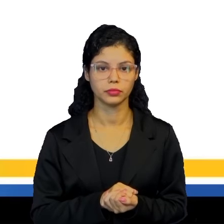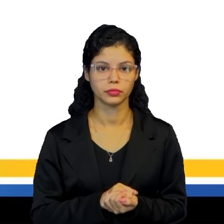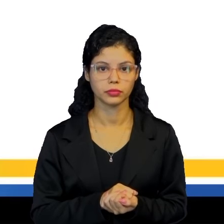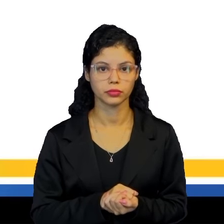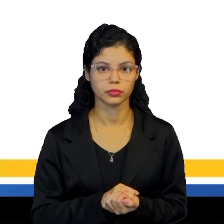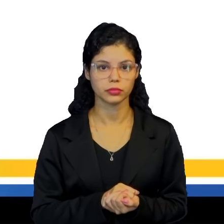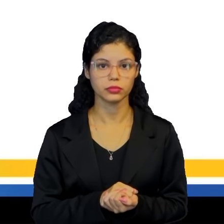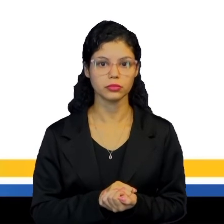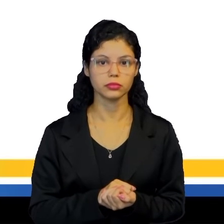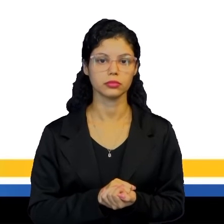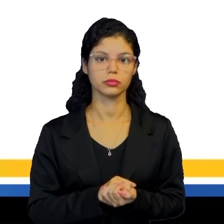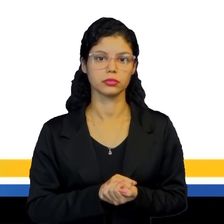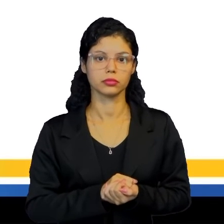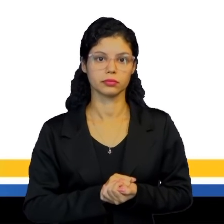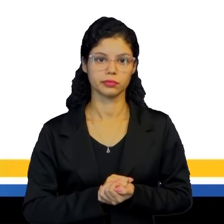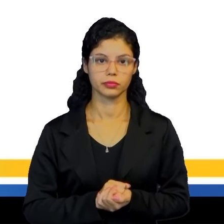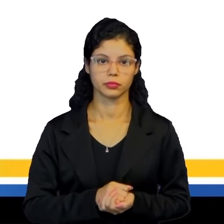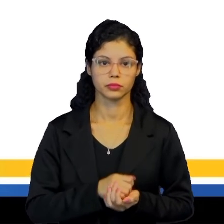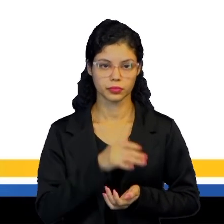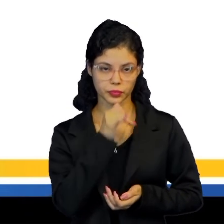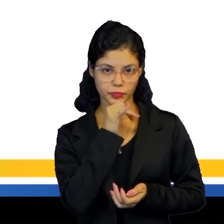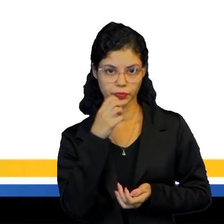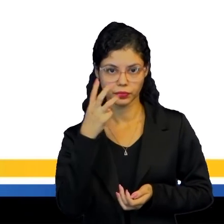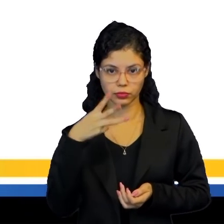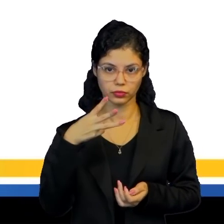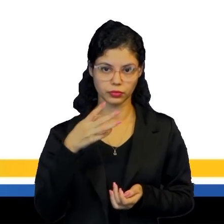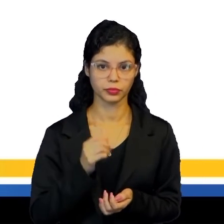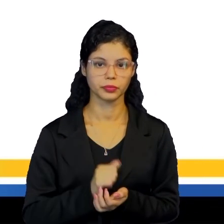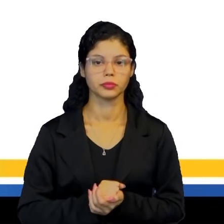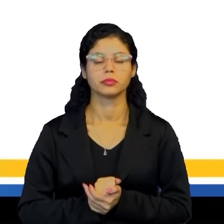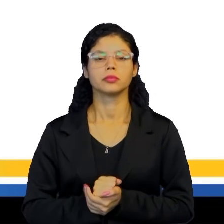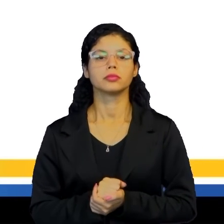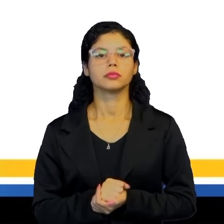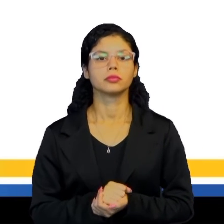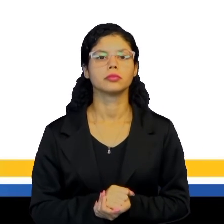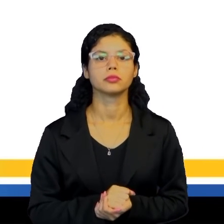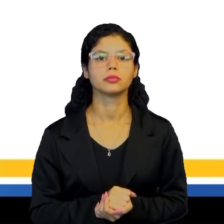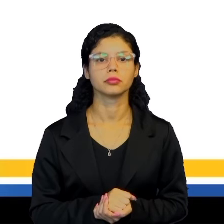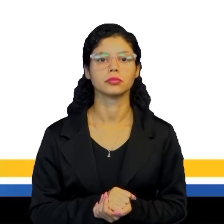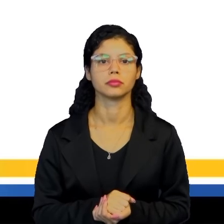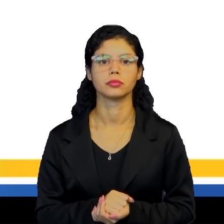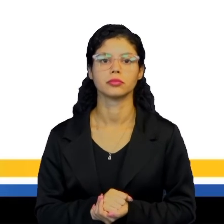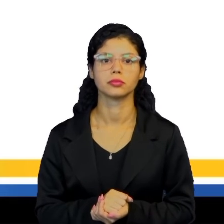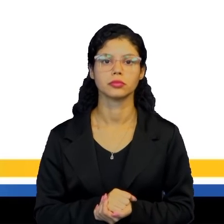Então vejamos agora o exemplo 3.